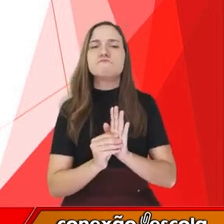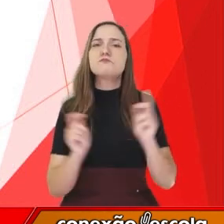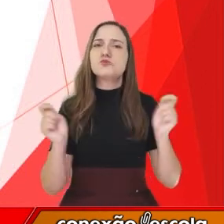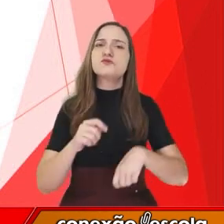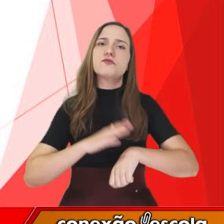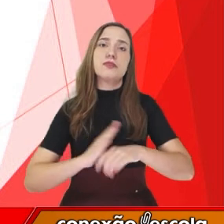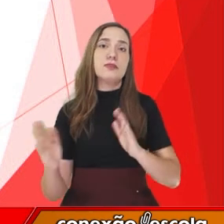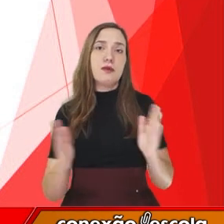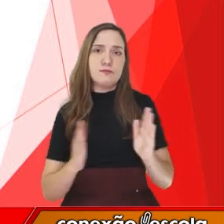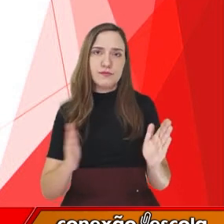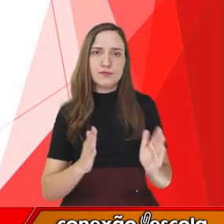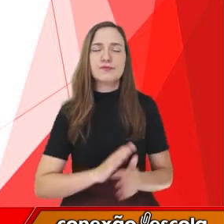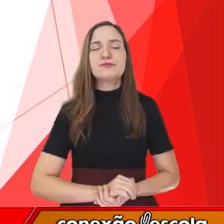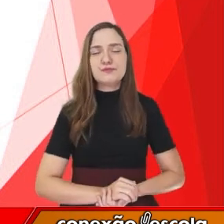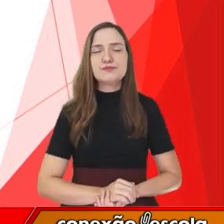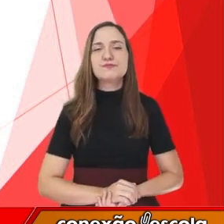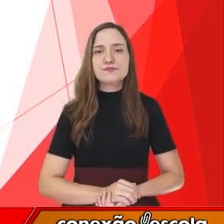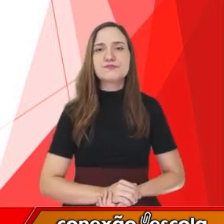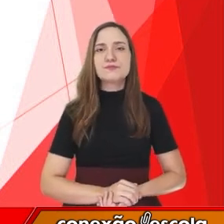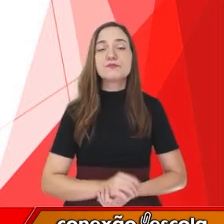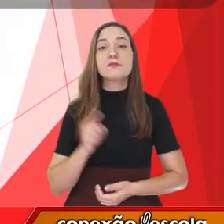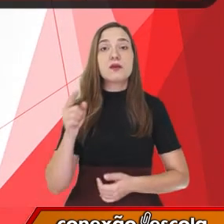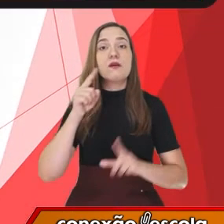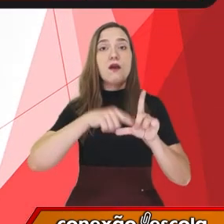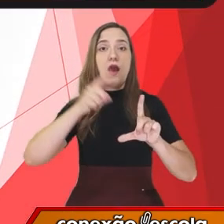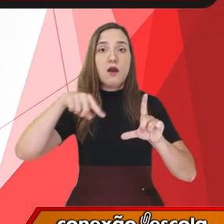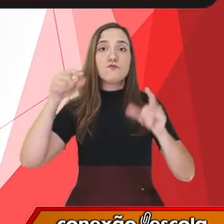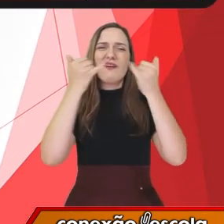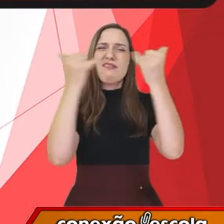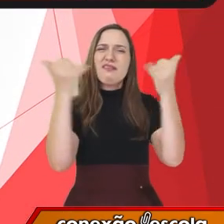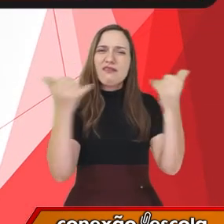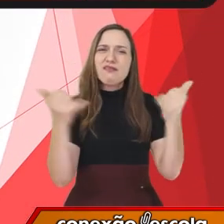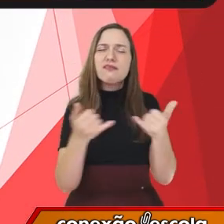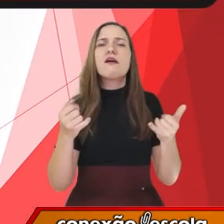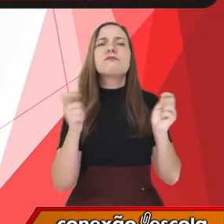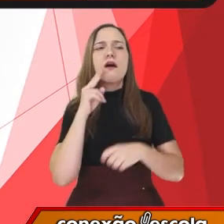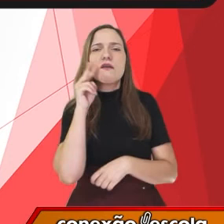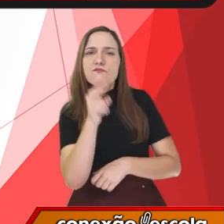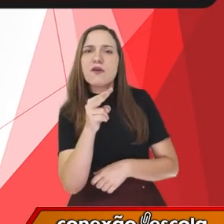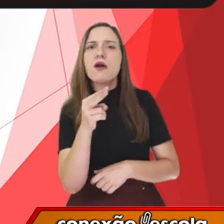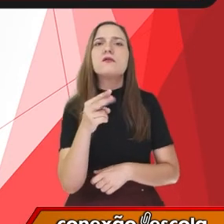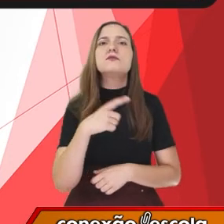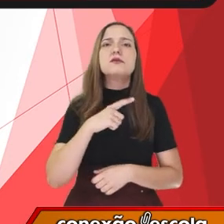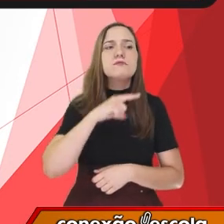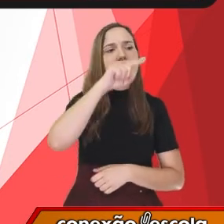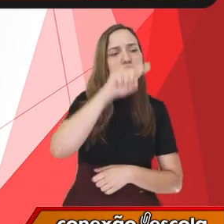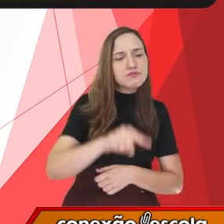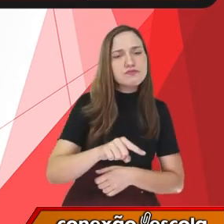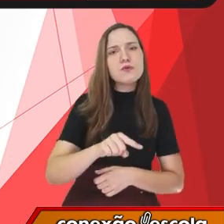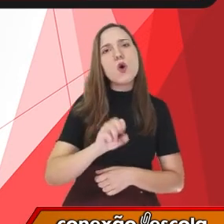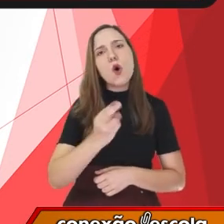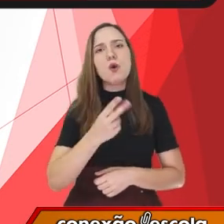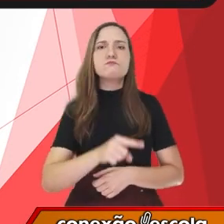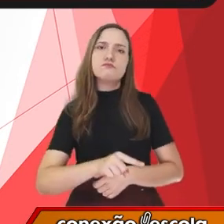de um período de tempo. O gráfico de linhas possibilita observar crescimento, decrescimento